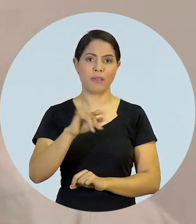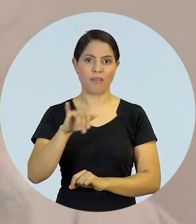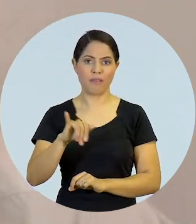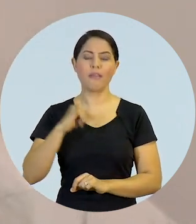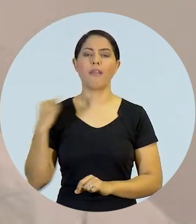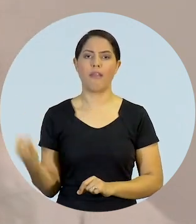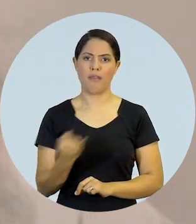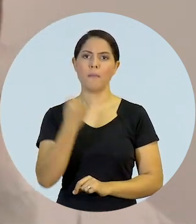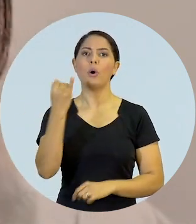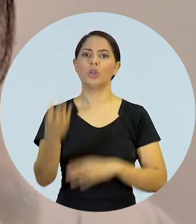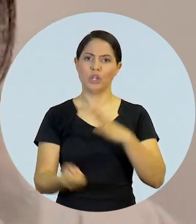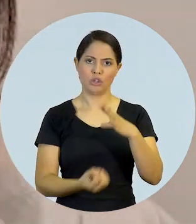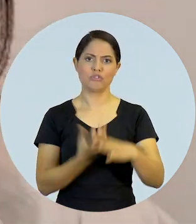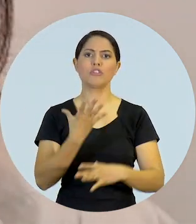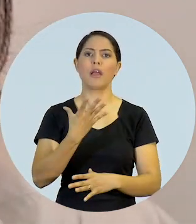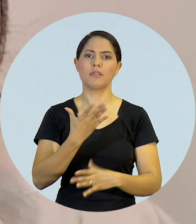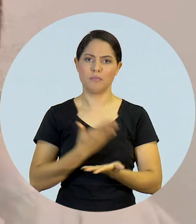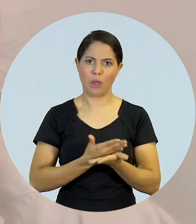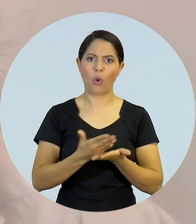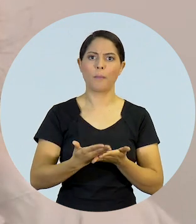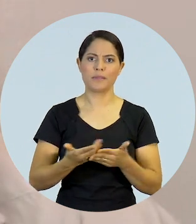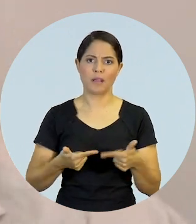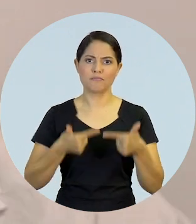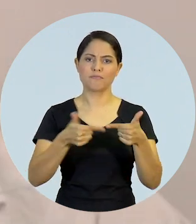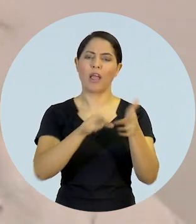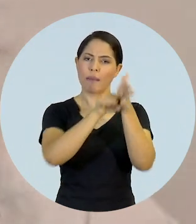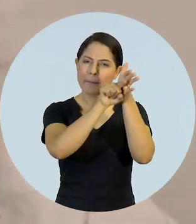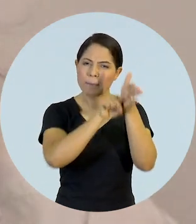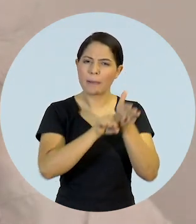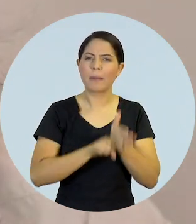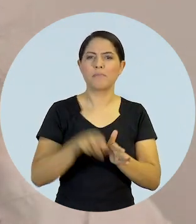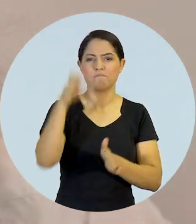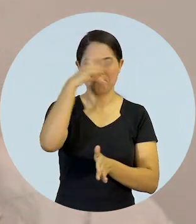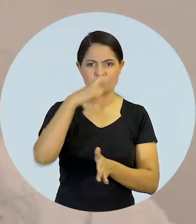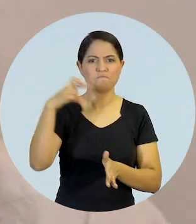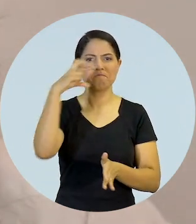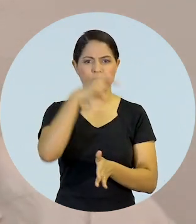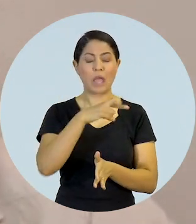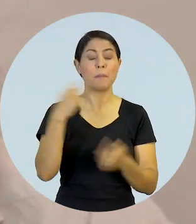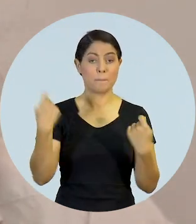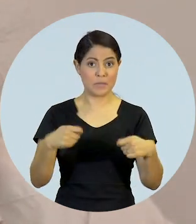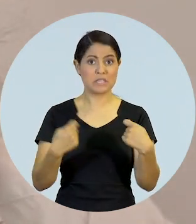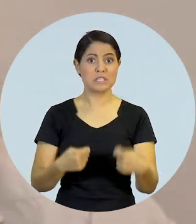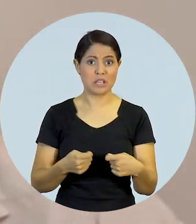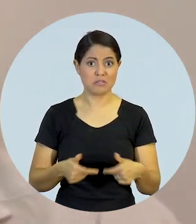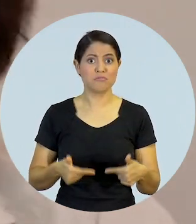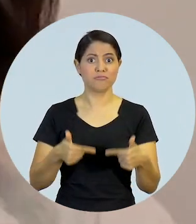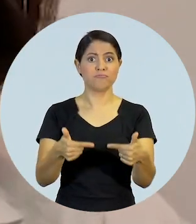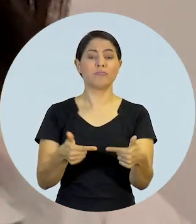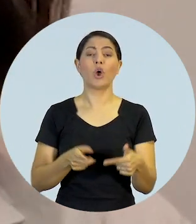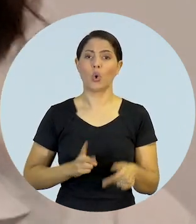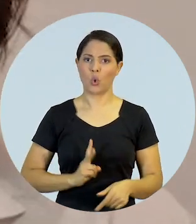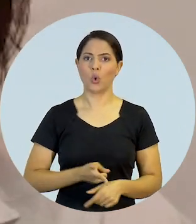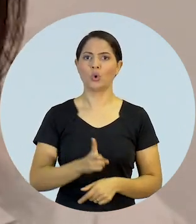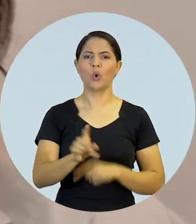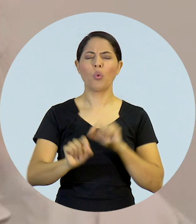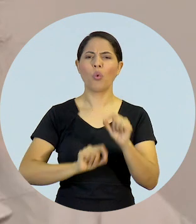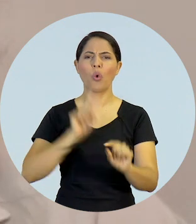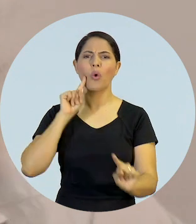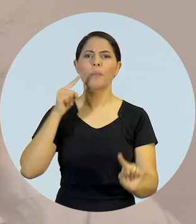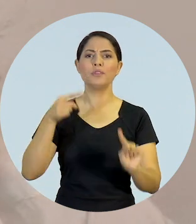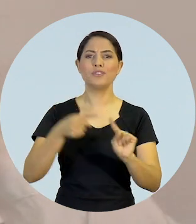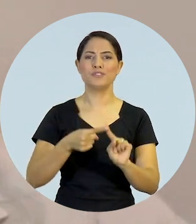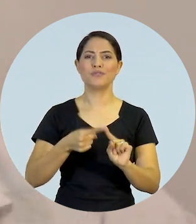desses vazamentos é muito importante que seja instalada e que as investigações devem continuar no sentido de